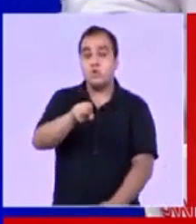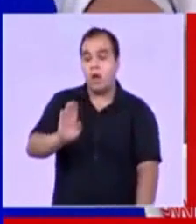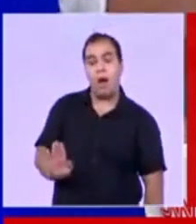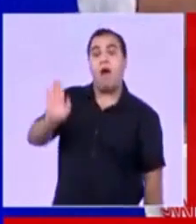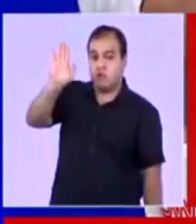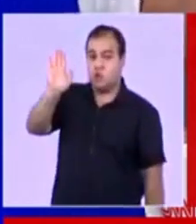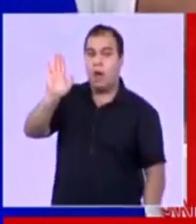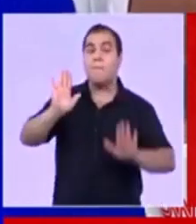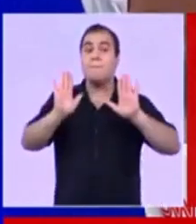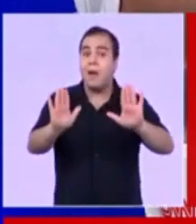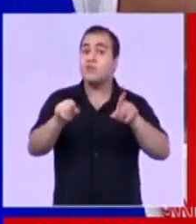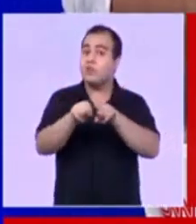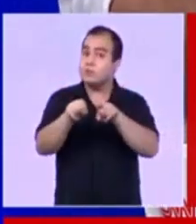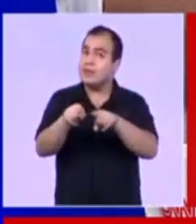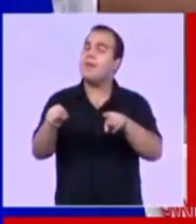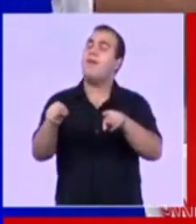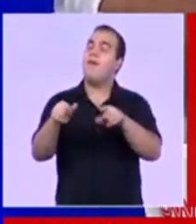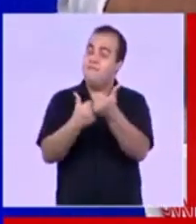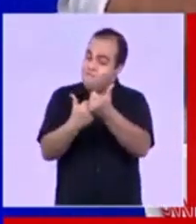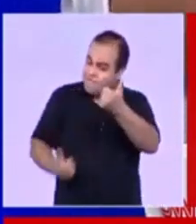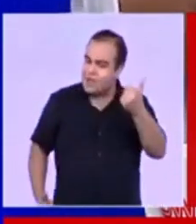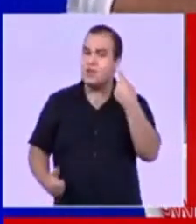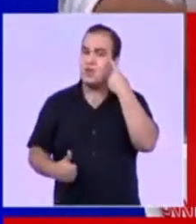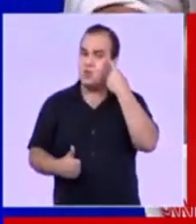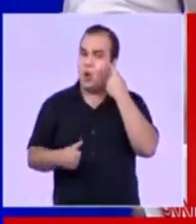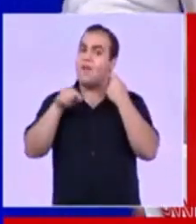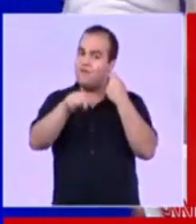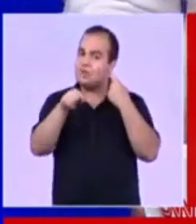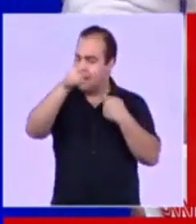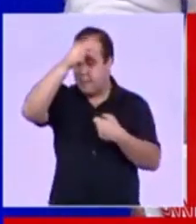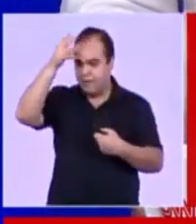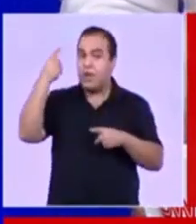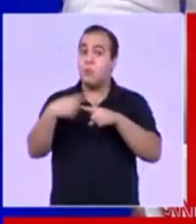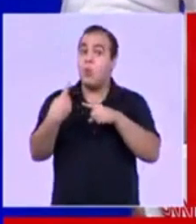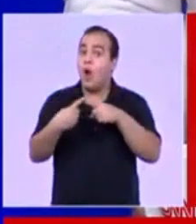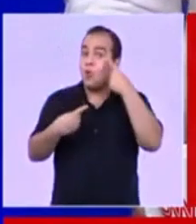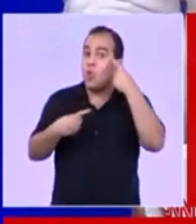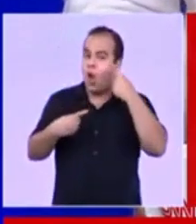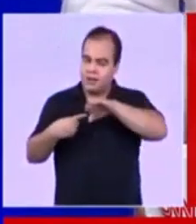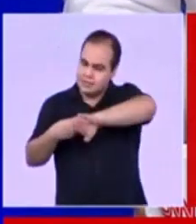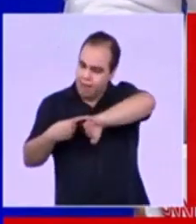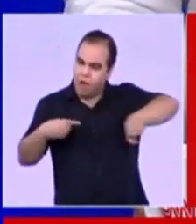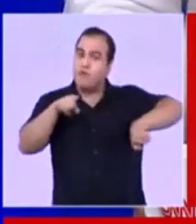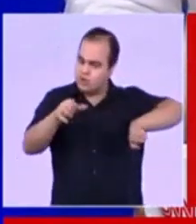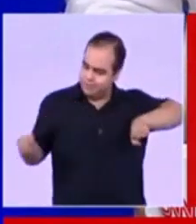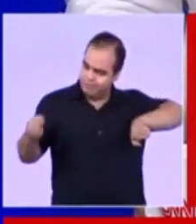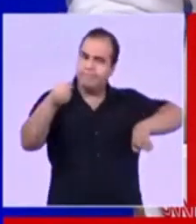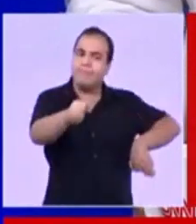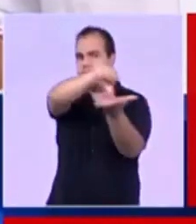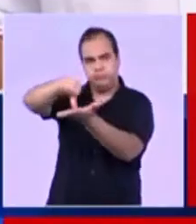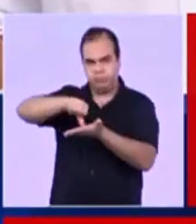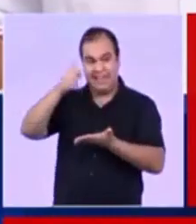você mas você foi vice do Dória e no prefeito porque o Dória abandonou a cidade de São Paulo mais